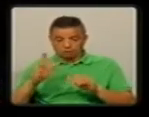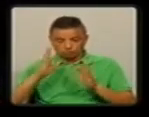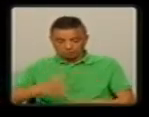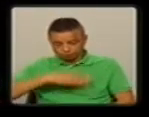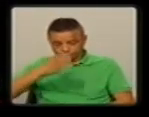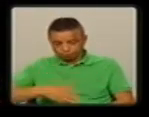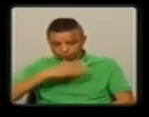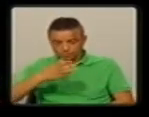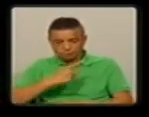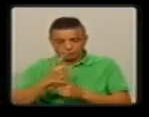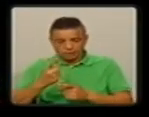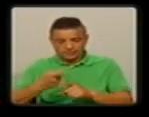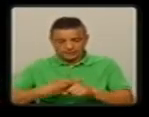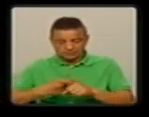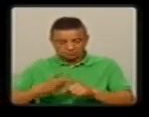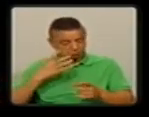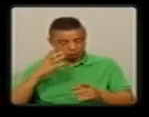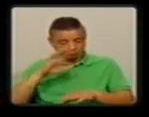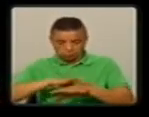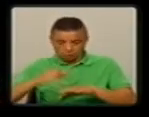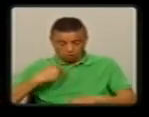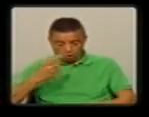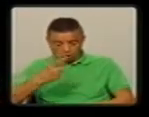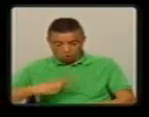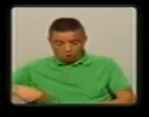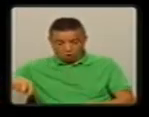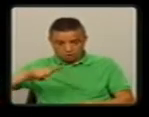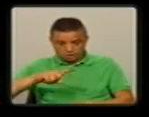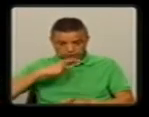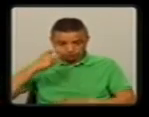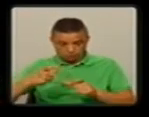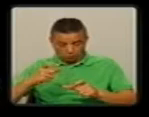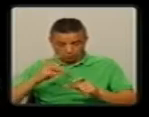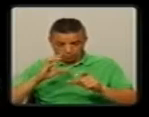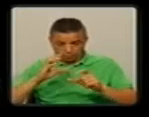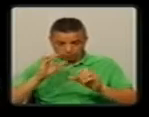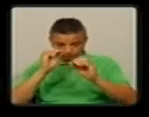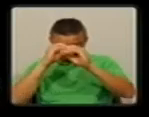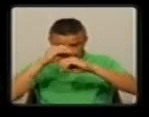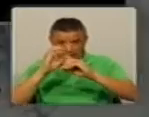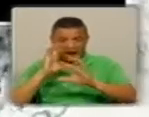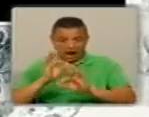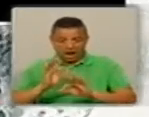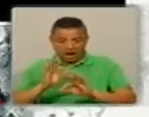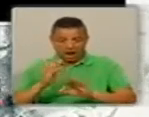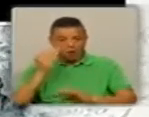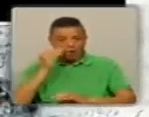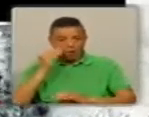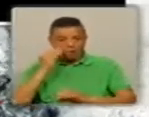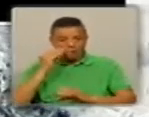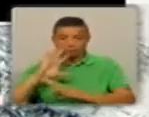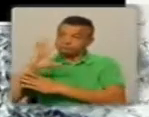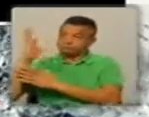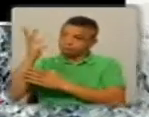É curioso por uma razão muito simples. É que quando os astrónomos hoje em dia tentam descobrir um bocadinho como é feita a atmosfera